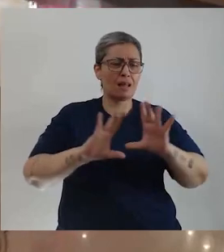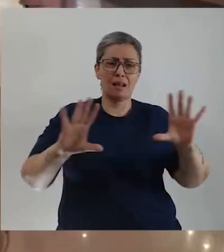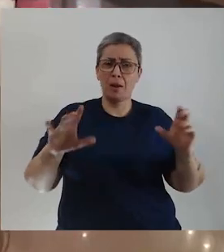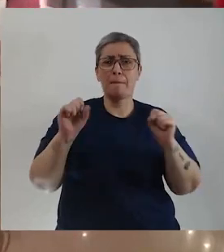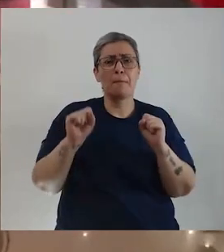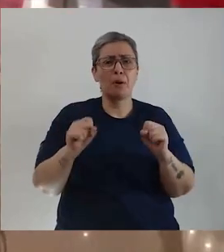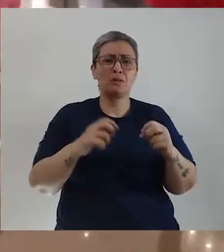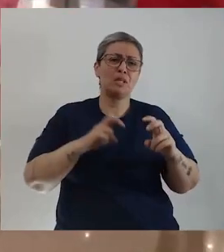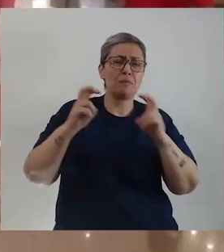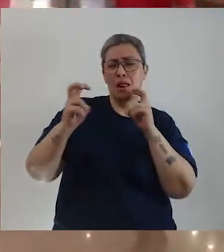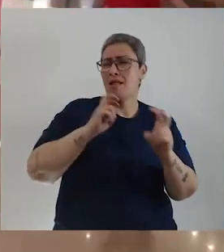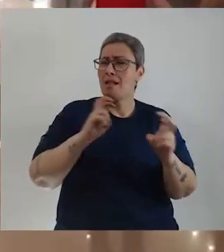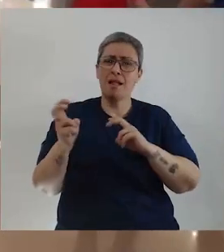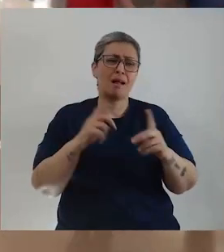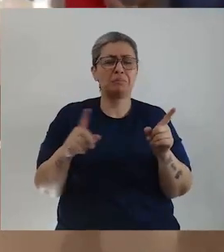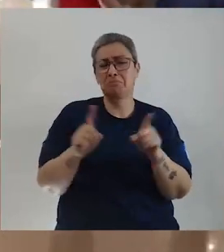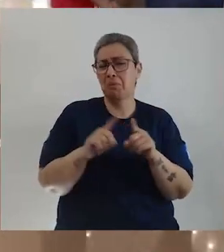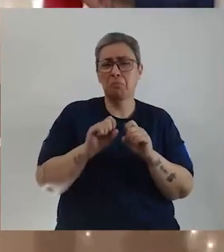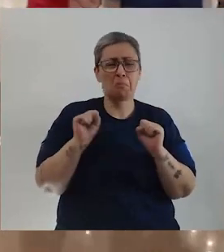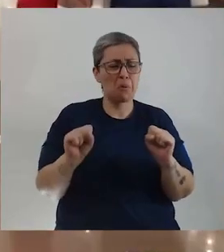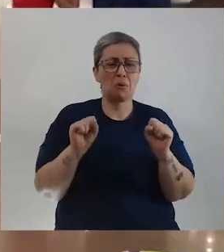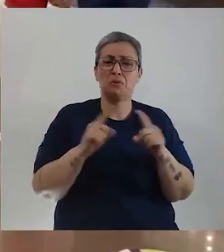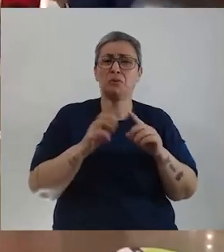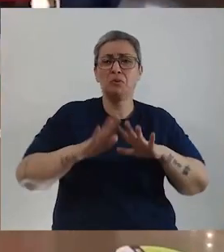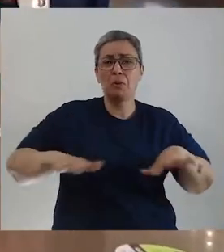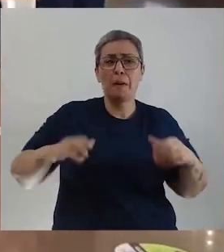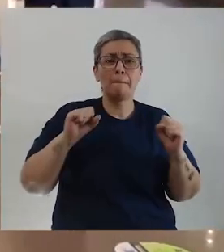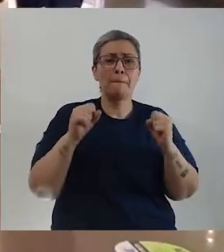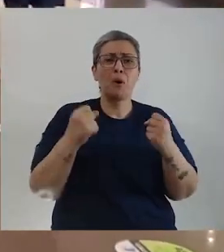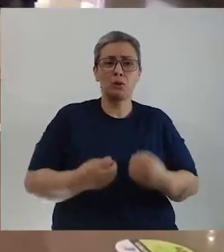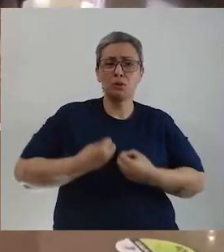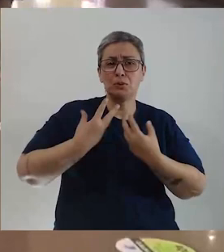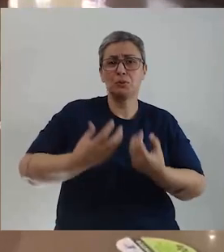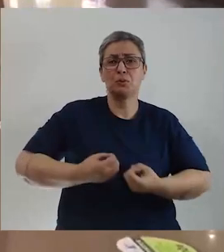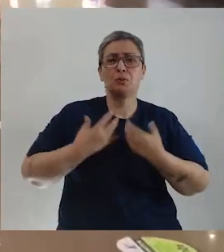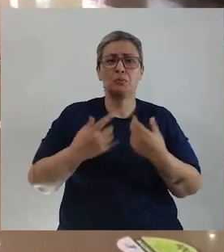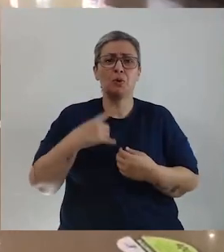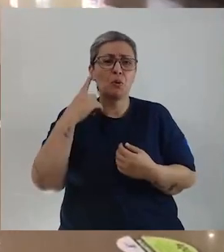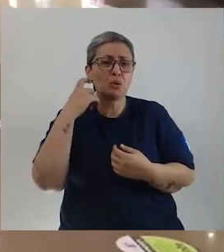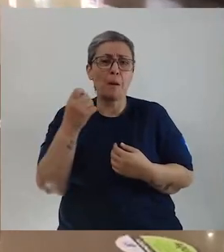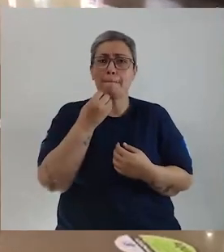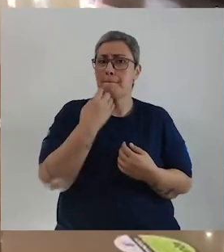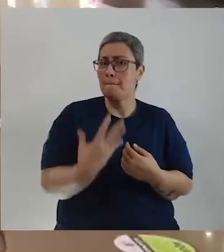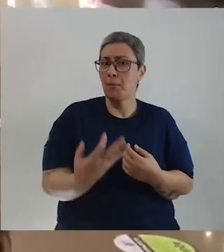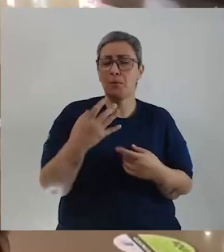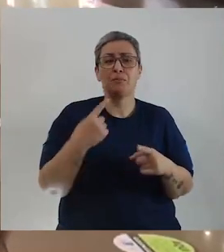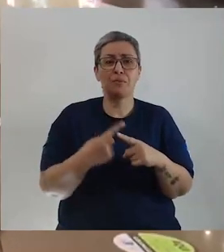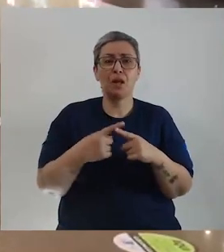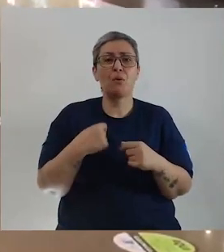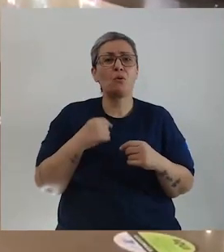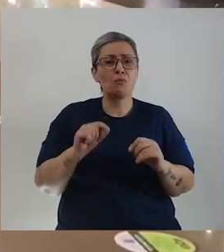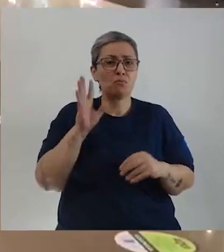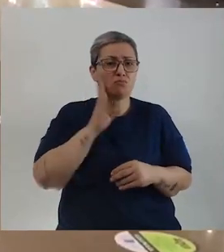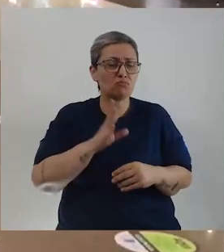vontade, pôde falar alto, pôde gritar, as crianças puderam se expressar, o som tava bom, né? A